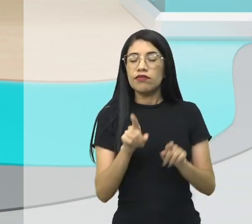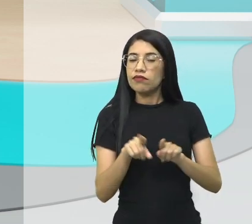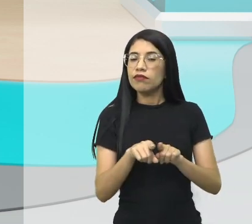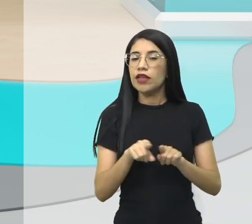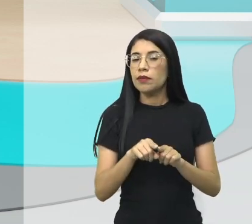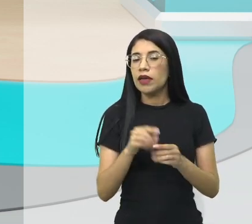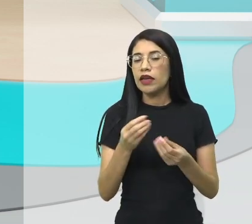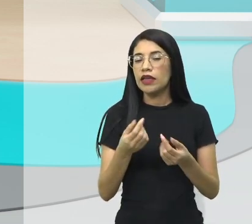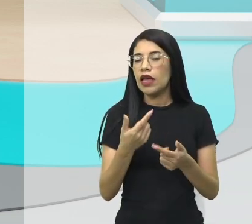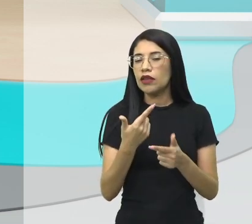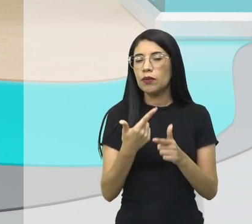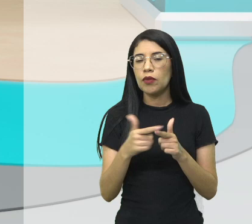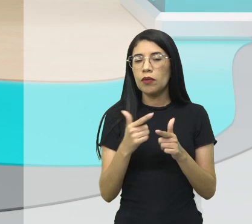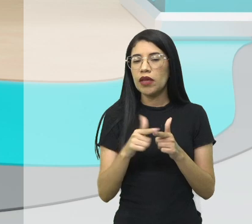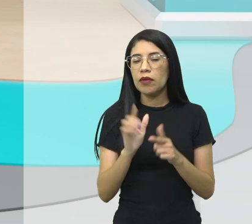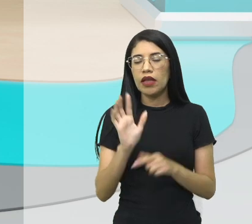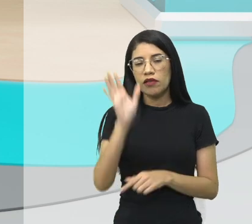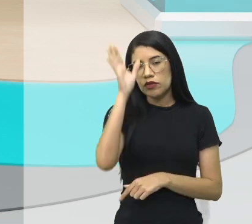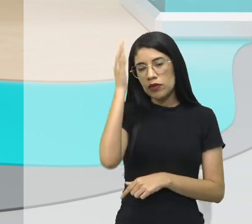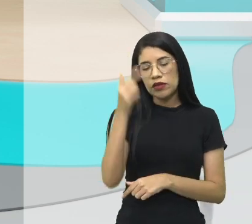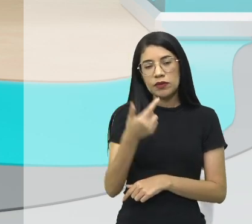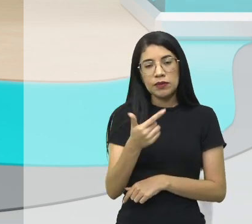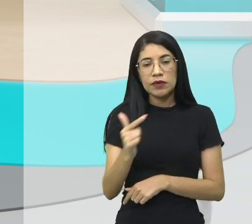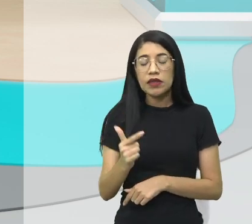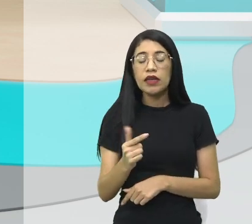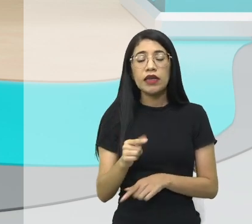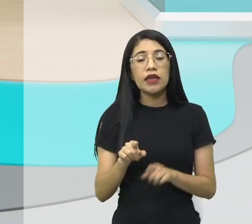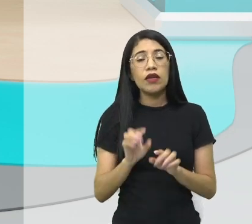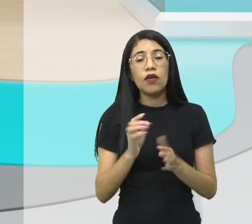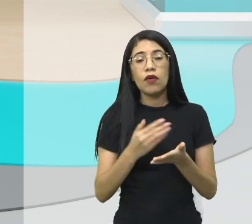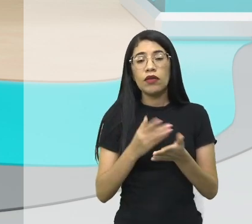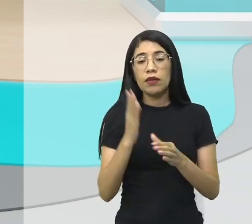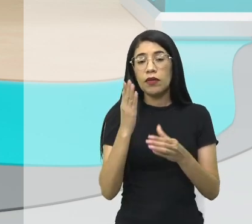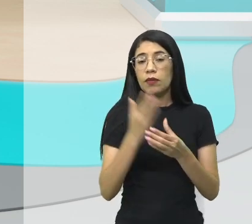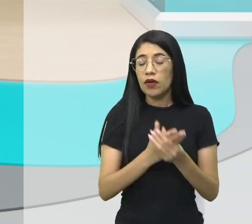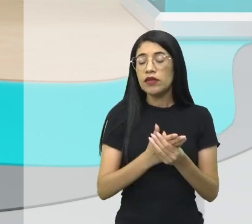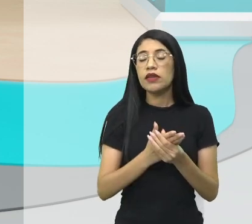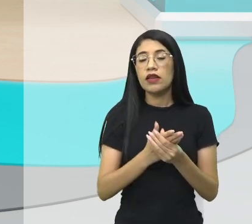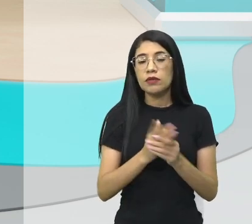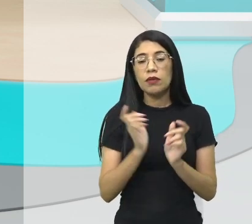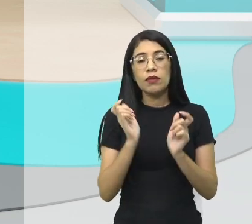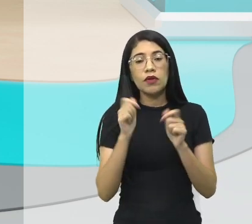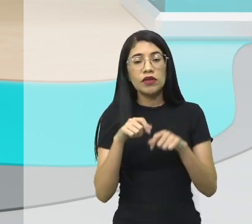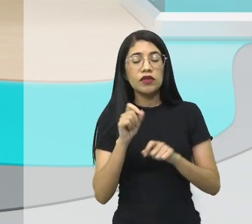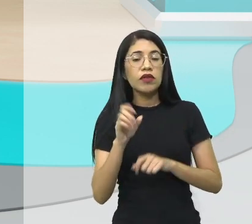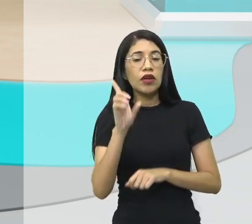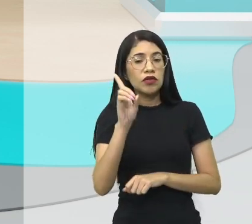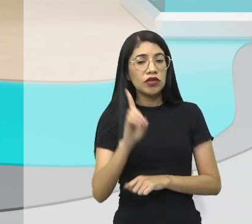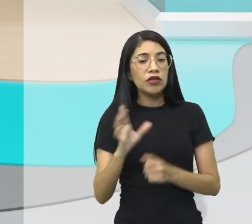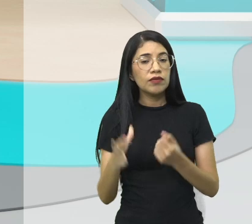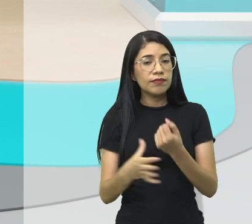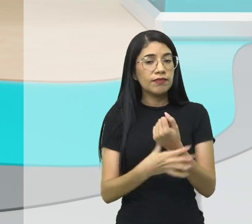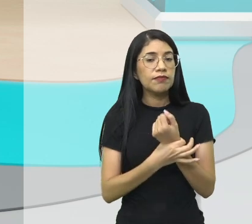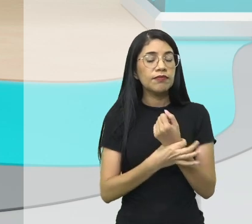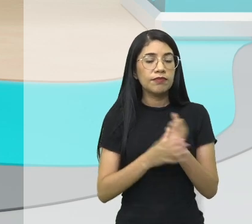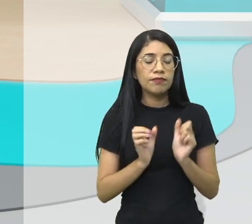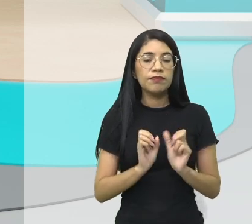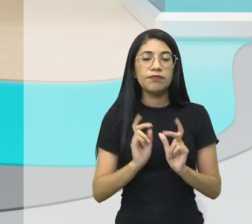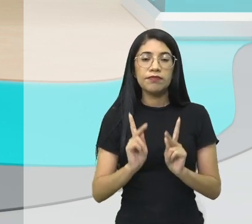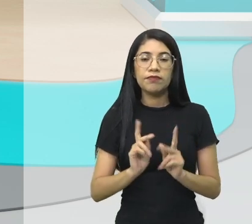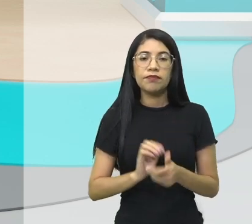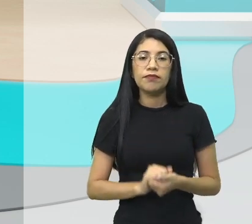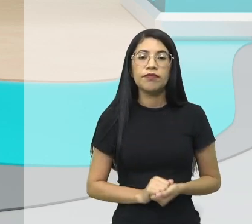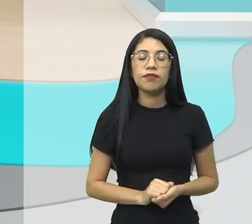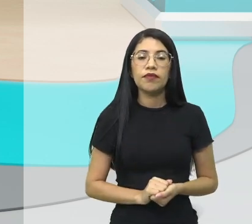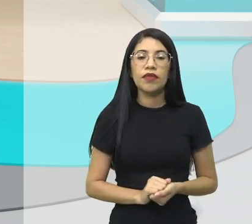o problema. E ainda afirma que vai entrar aonde? Na justiça para conseguir os seus direitos. Certo? Agora